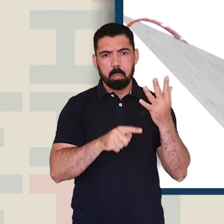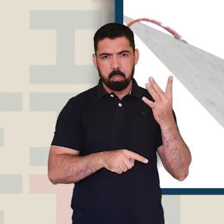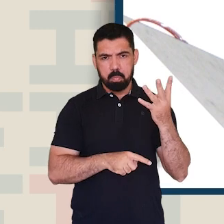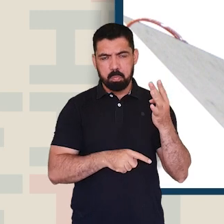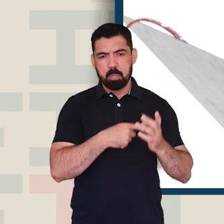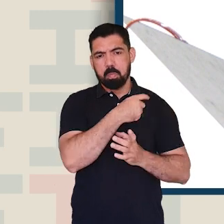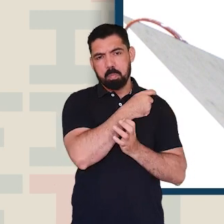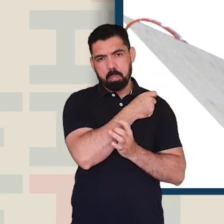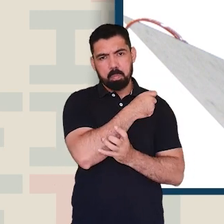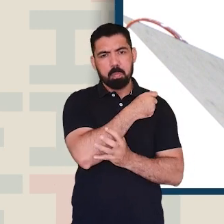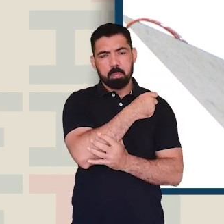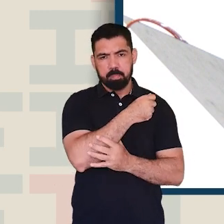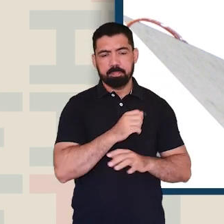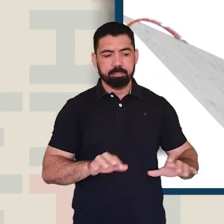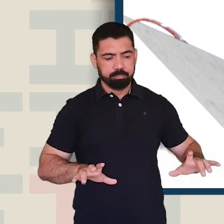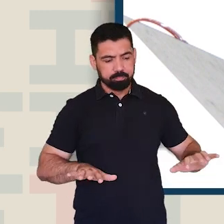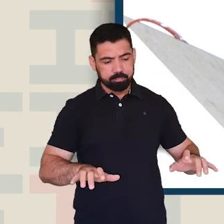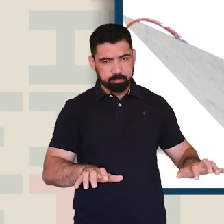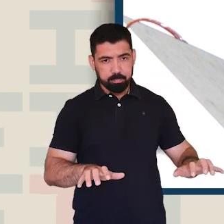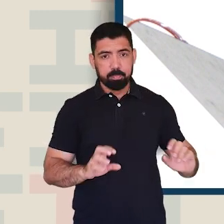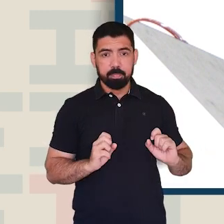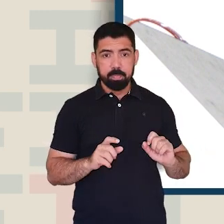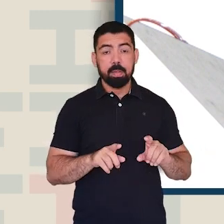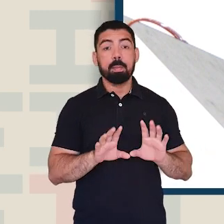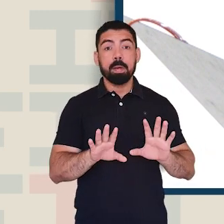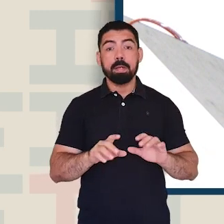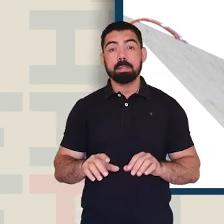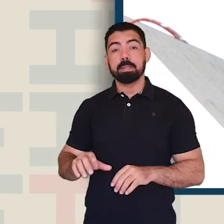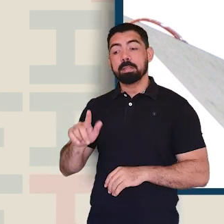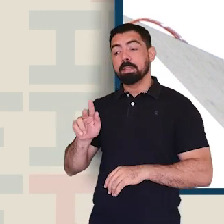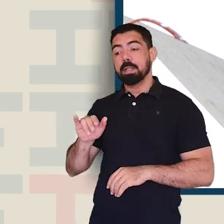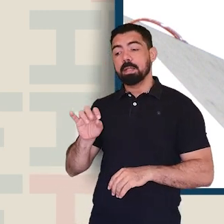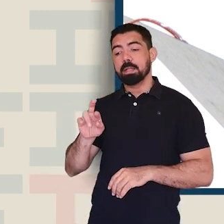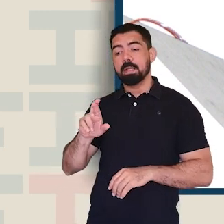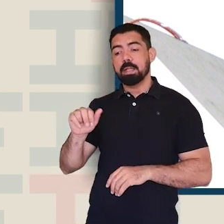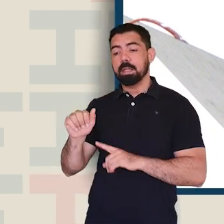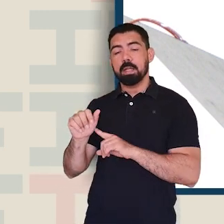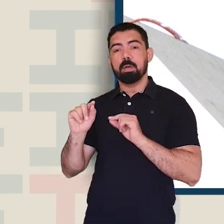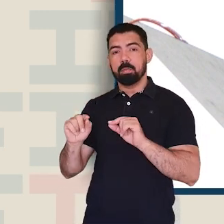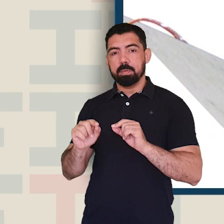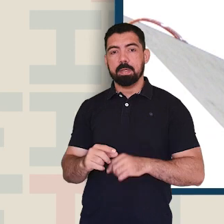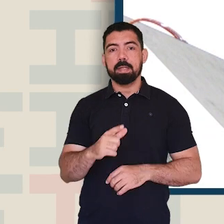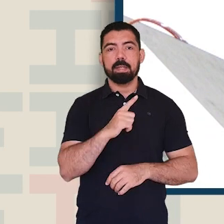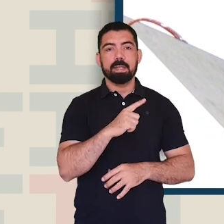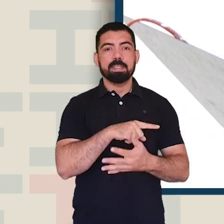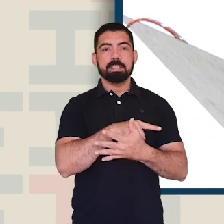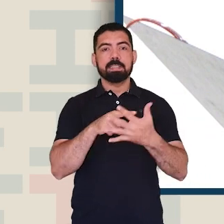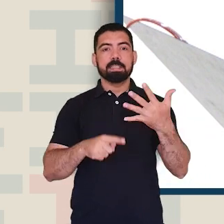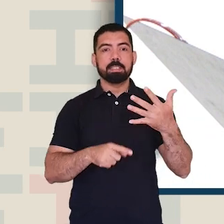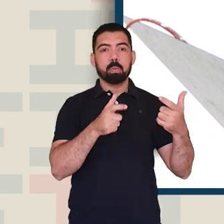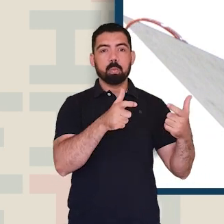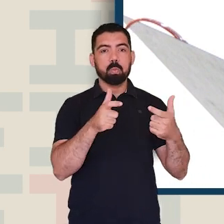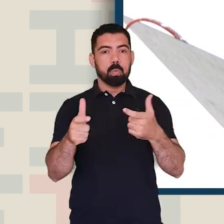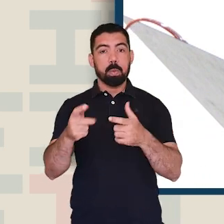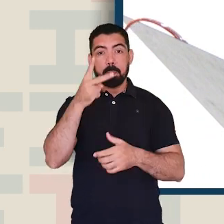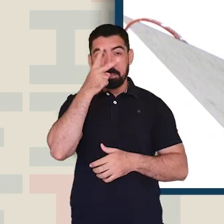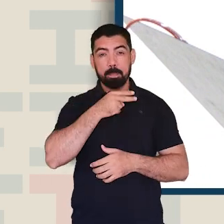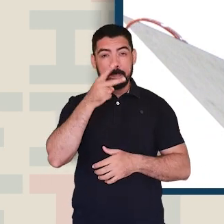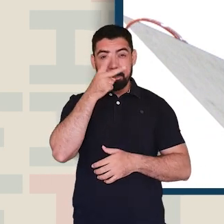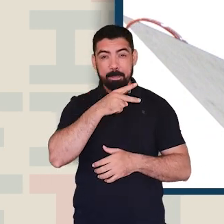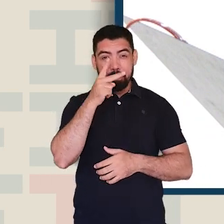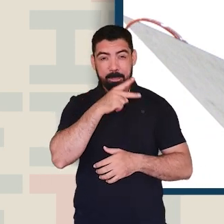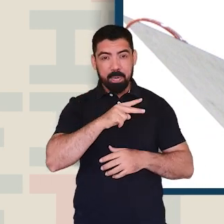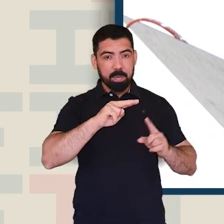de dedos. Na guitarra, não, nós temos a priori 5 lugares para tocar a mesma coisa, a